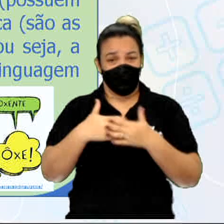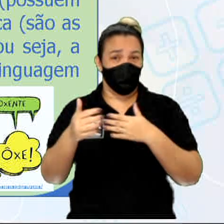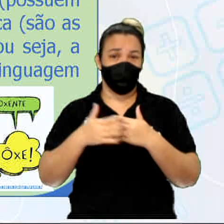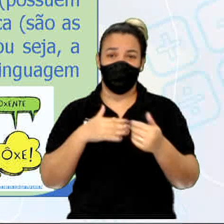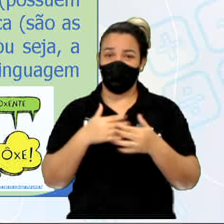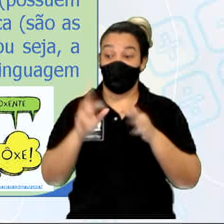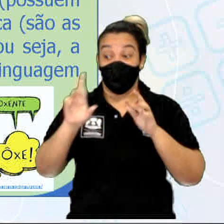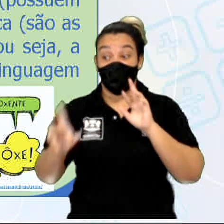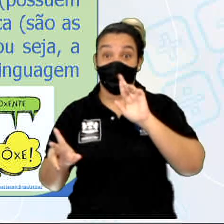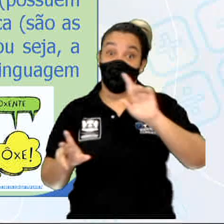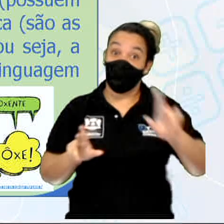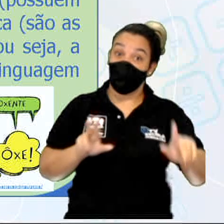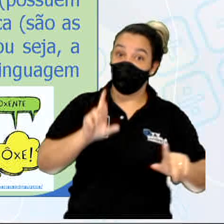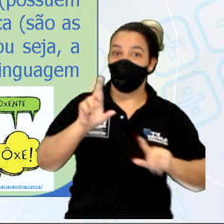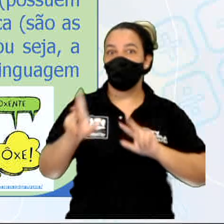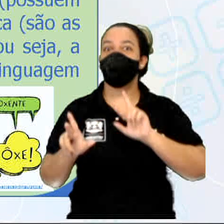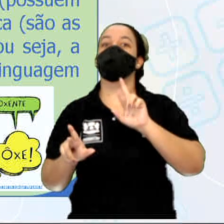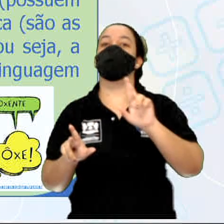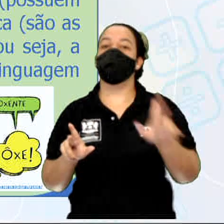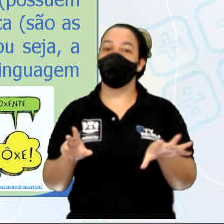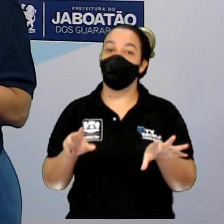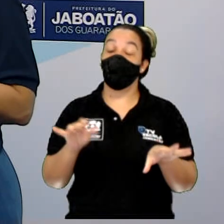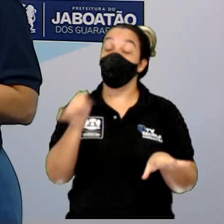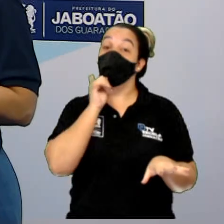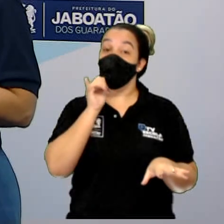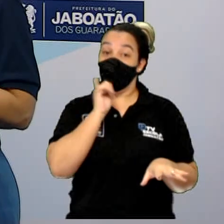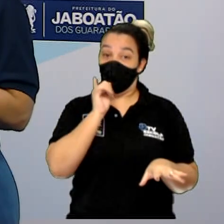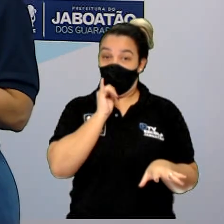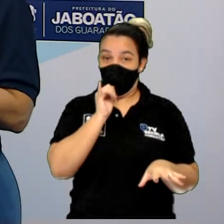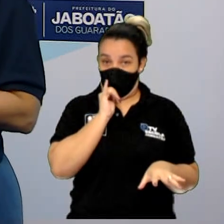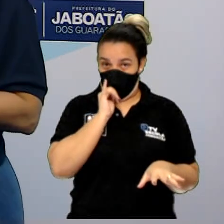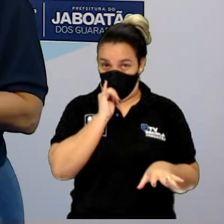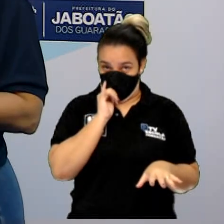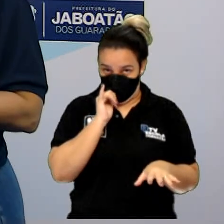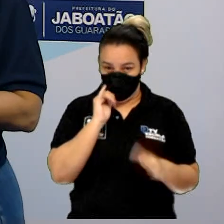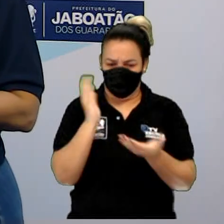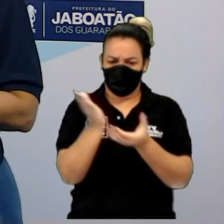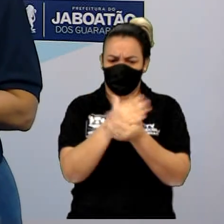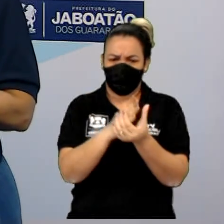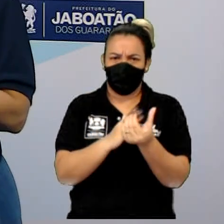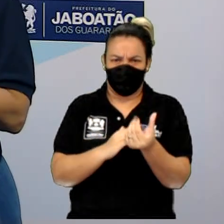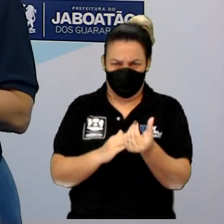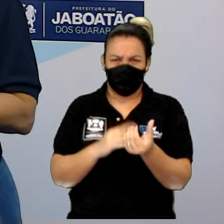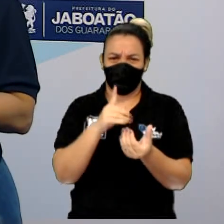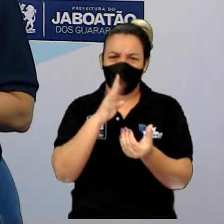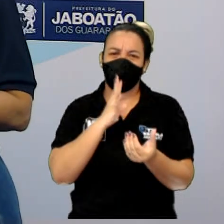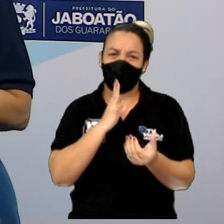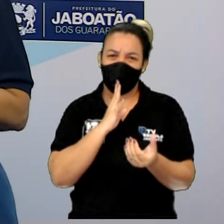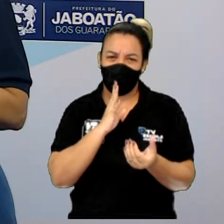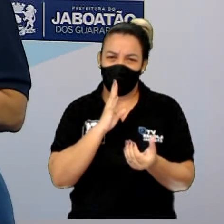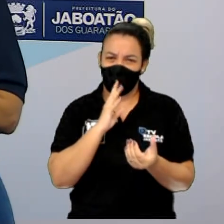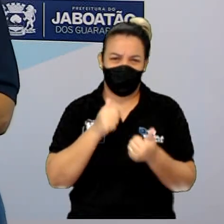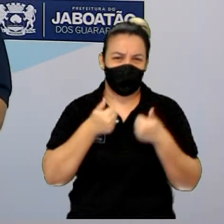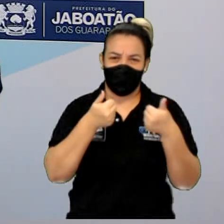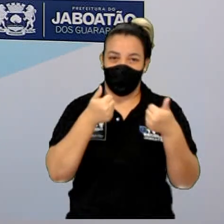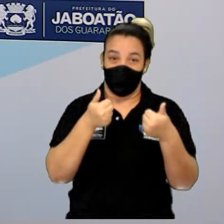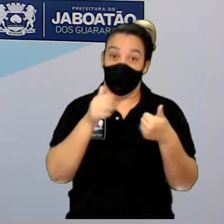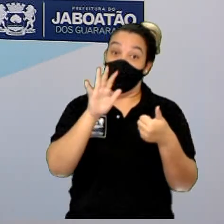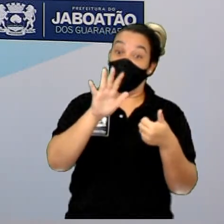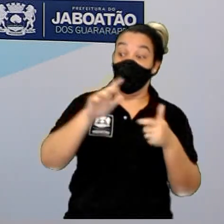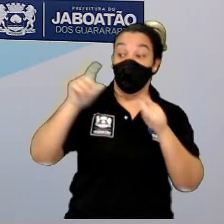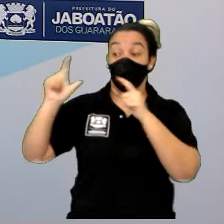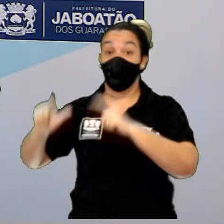habitantes de diferentes regiões do país. Como, por exemplo, a questão da macaxeira. Nós conhecemos bem a macaxeira, mas em algumas